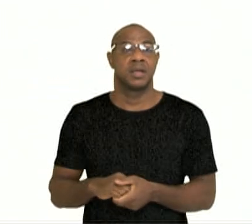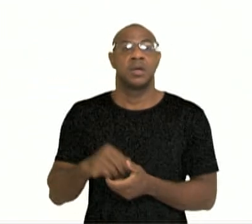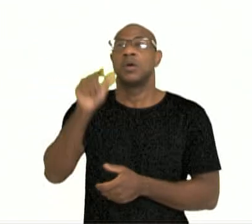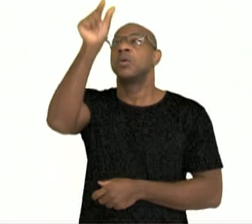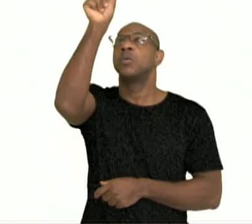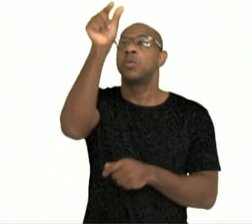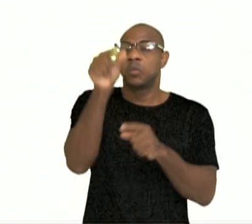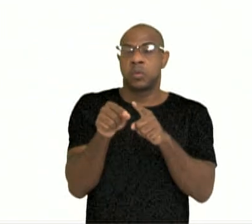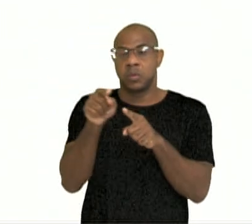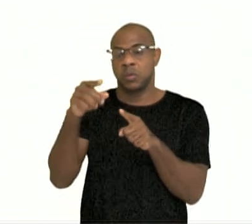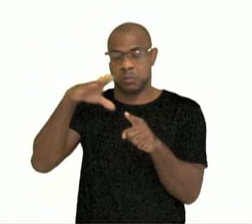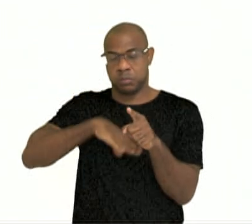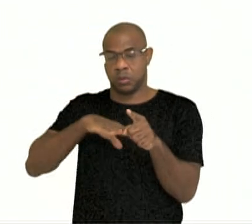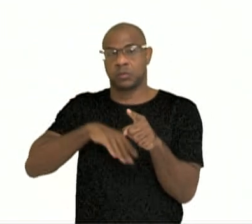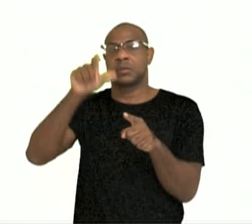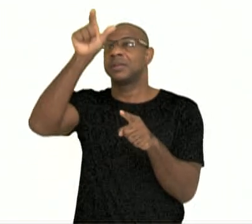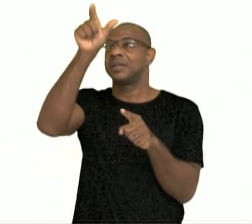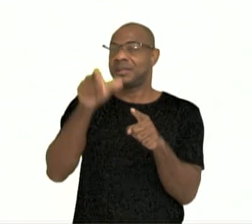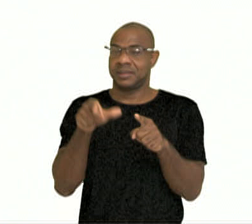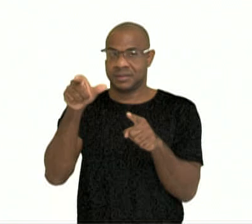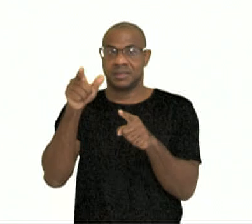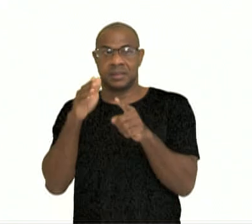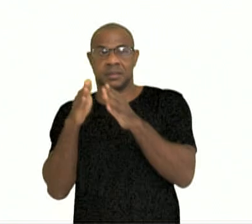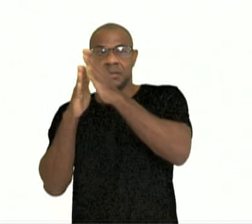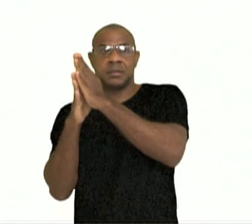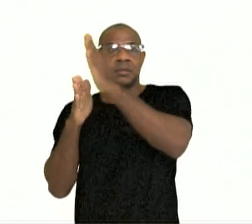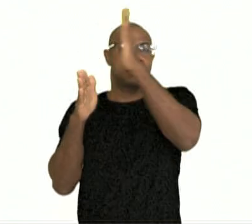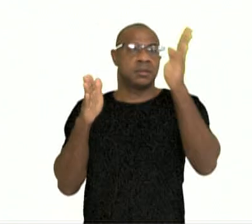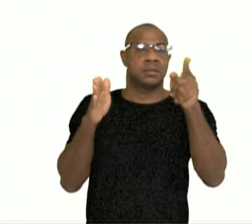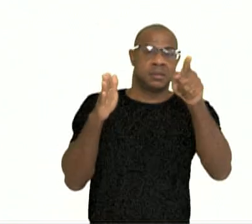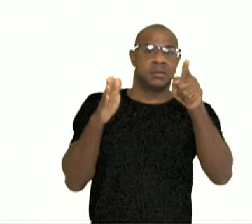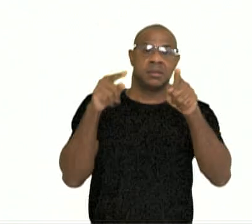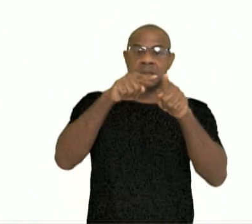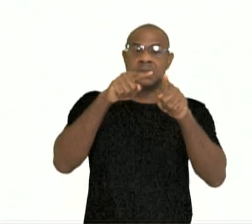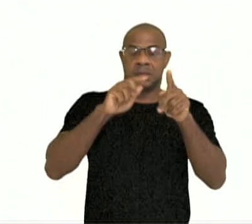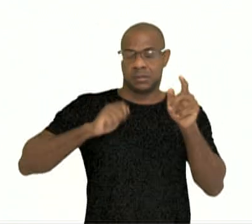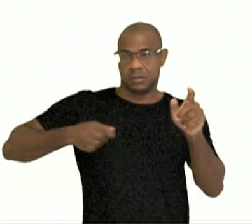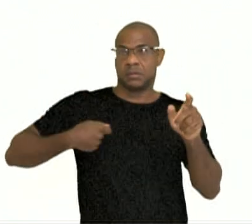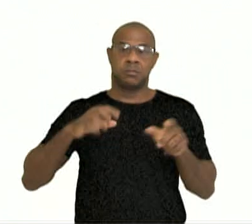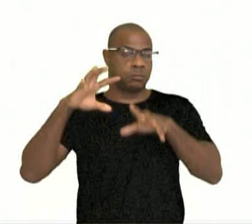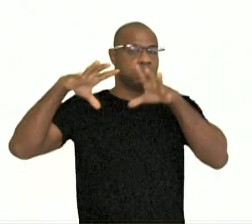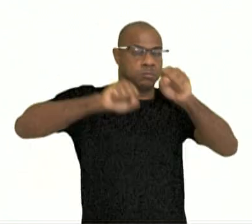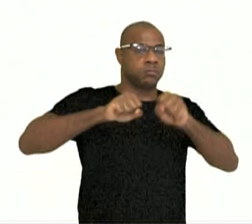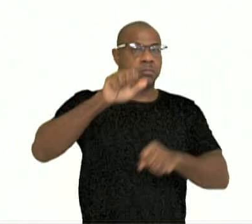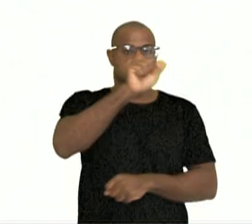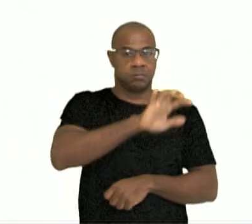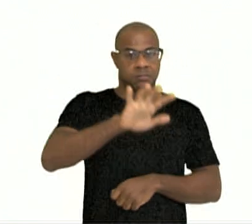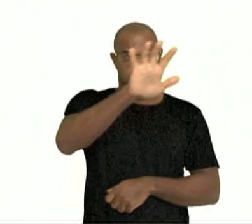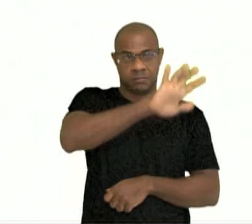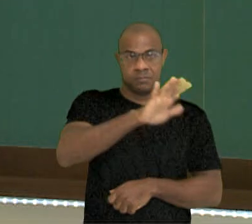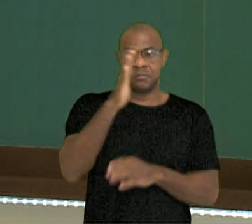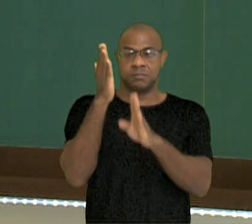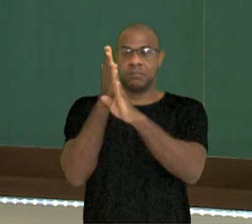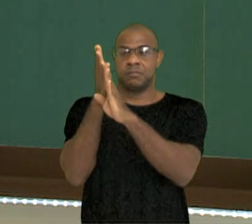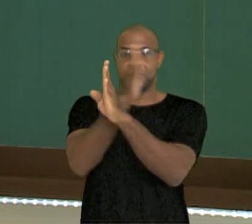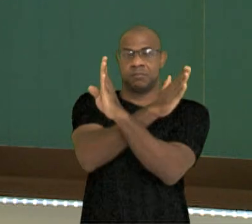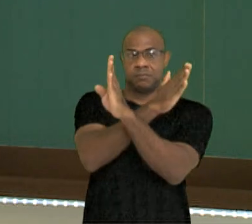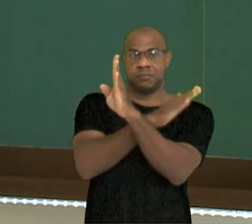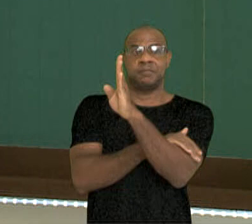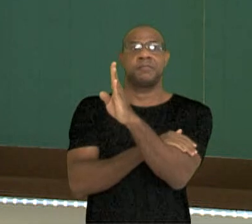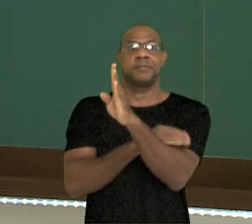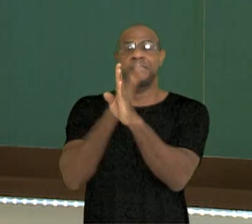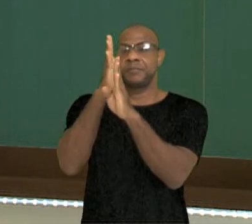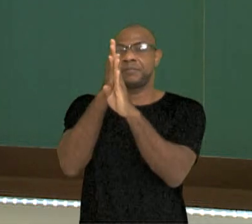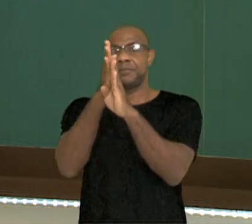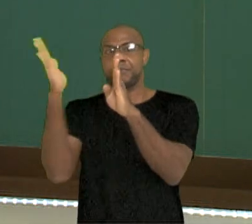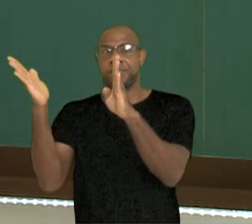aqui, e essa outra em rosinha aqui no nosso mapa é de domínio espanhol, então não era ainda Brasil, né? O